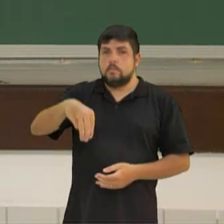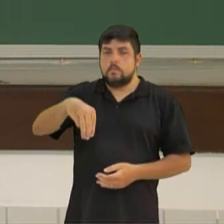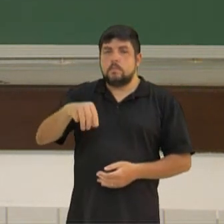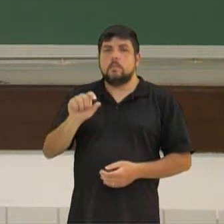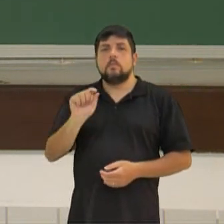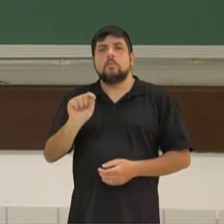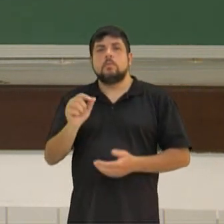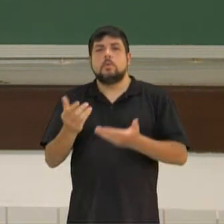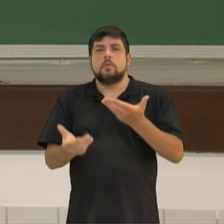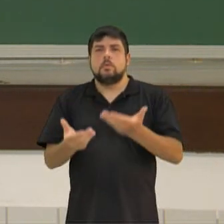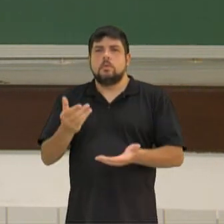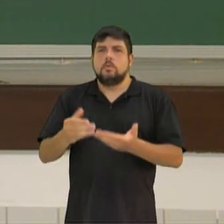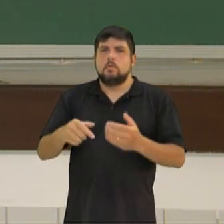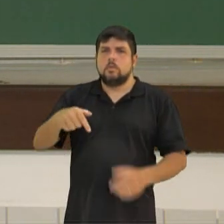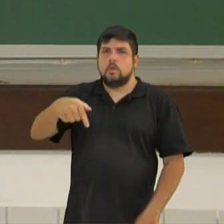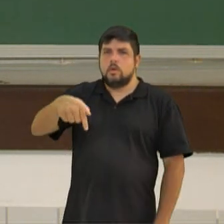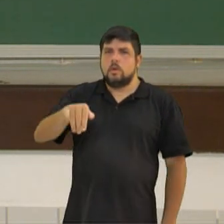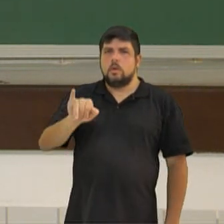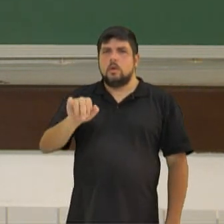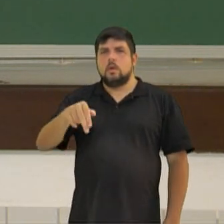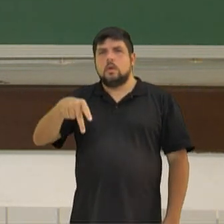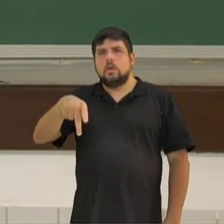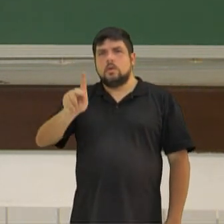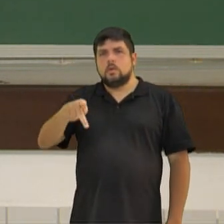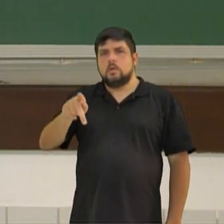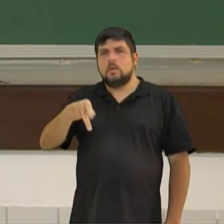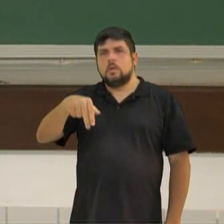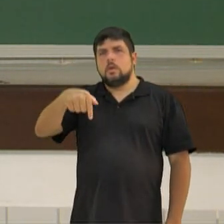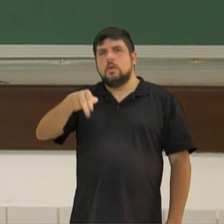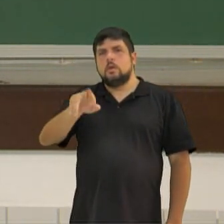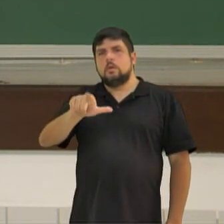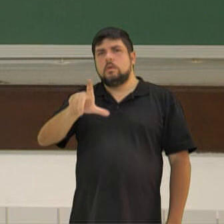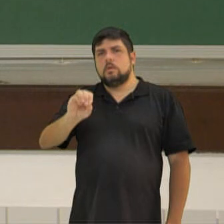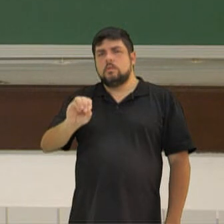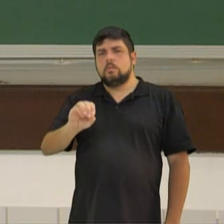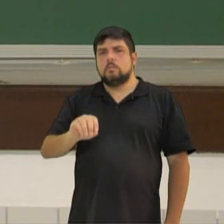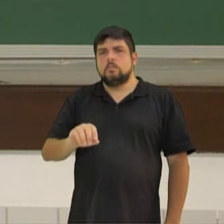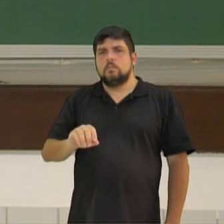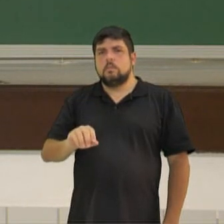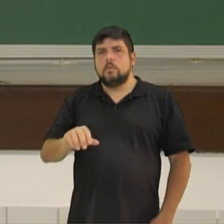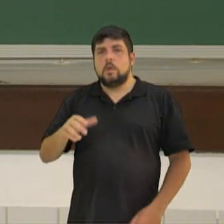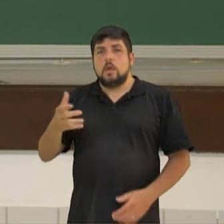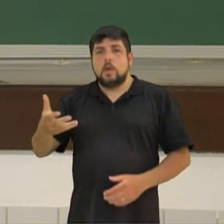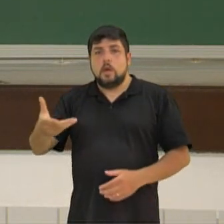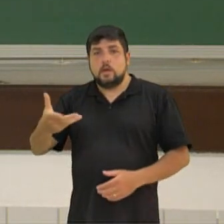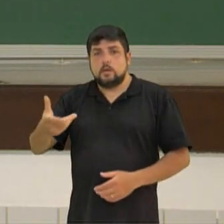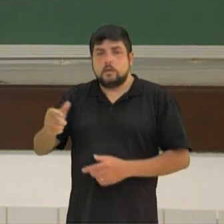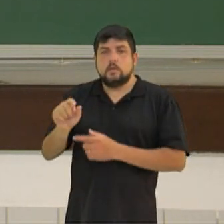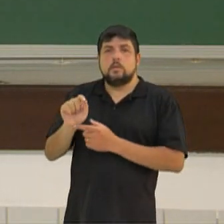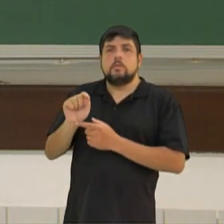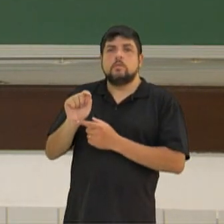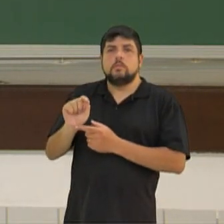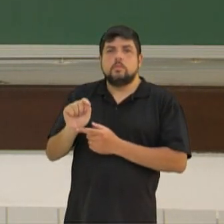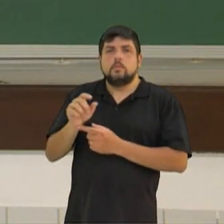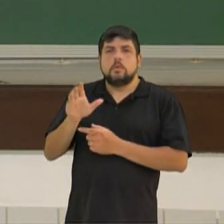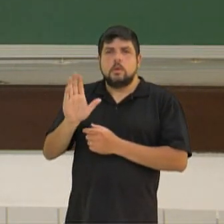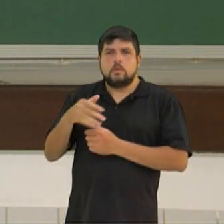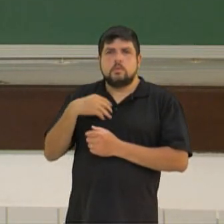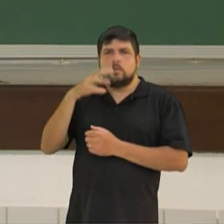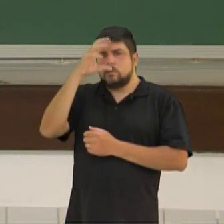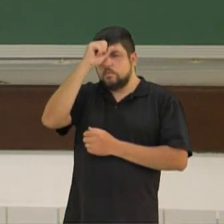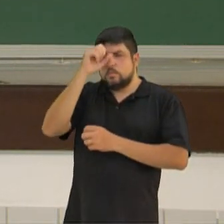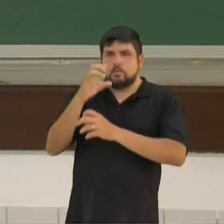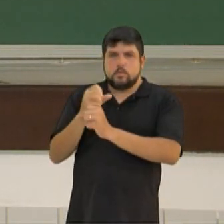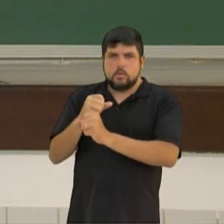quilogramas. E a aceleração a gente já sabe também, porque em outras aulas passadas a gente já aprendeu a calcular a